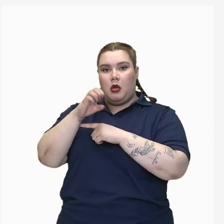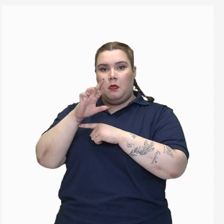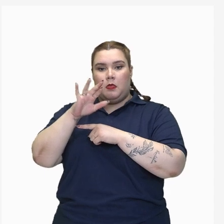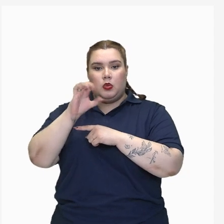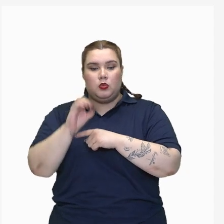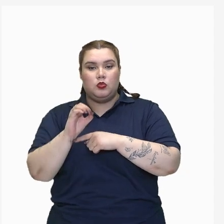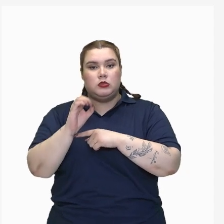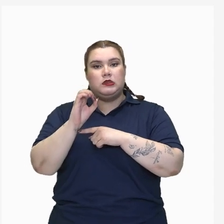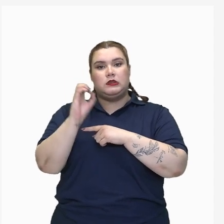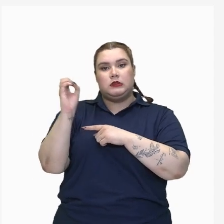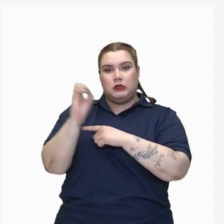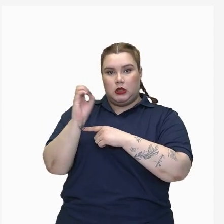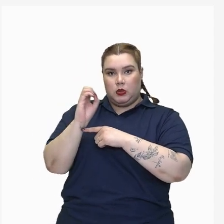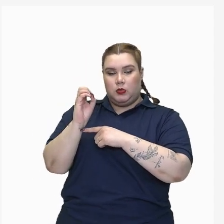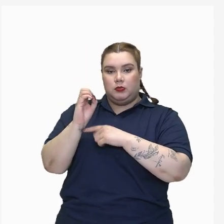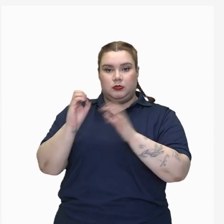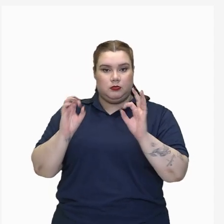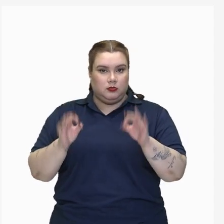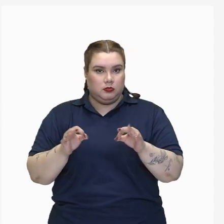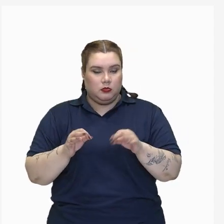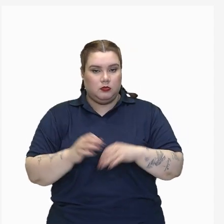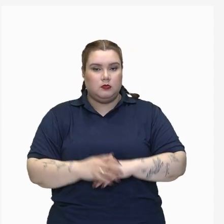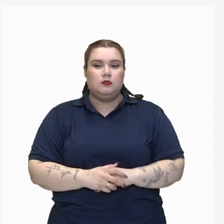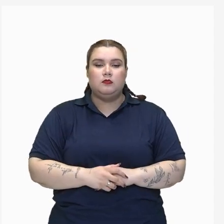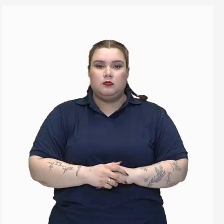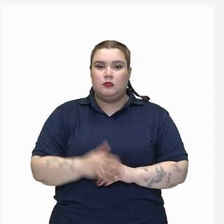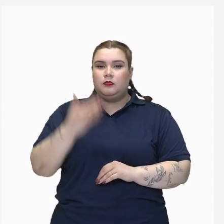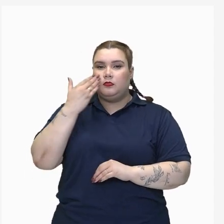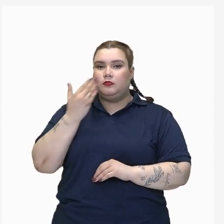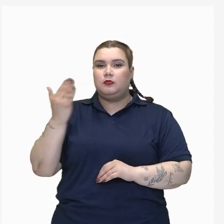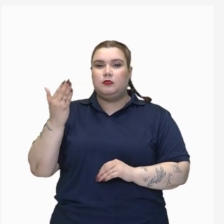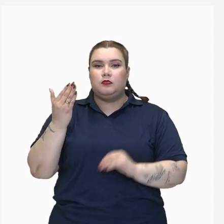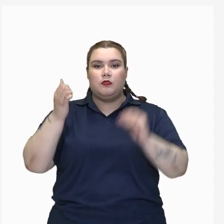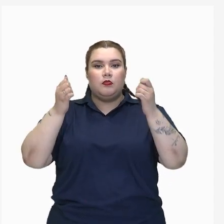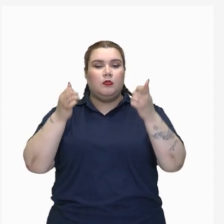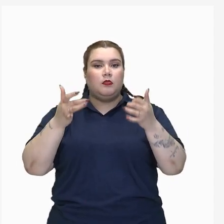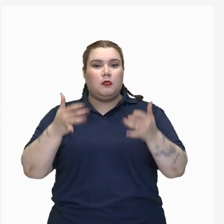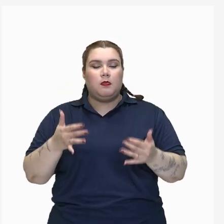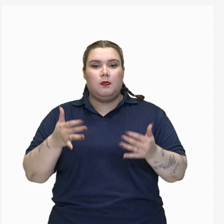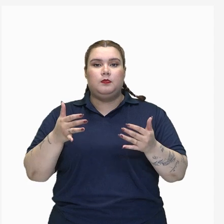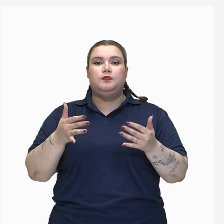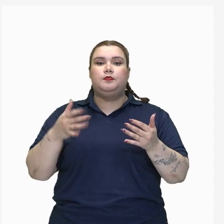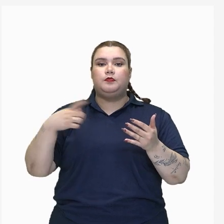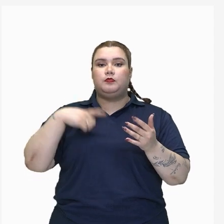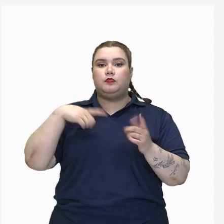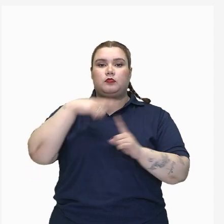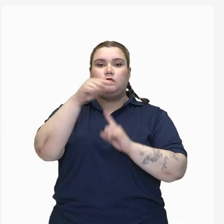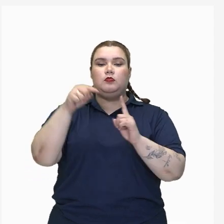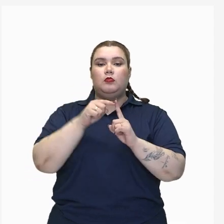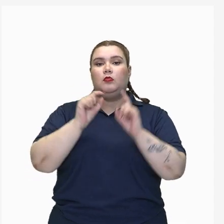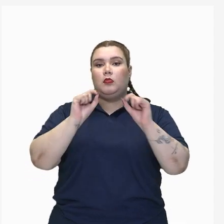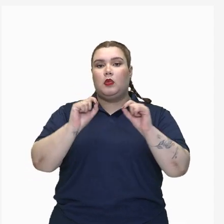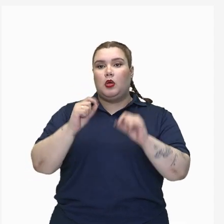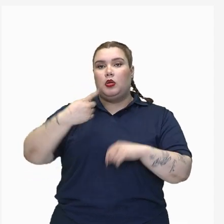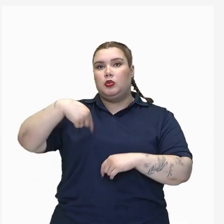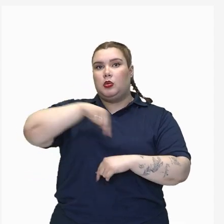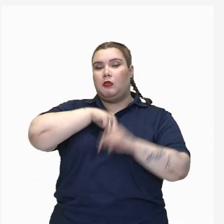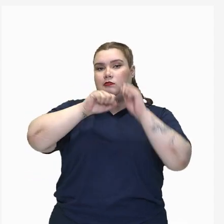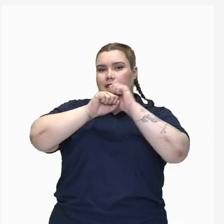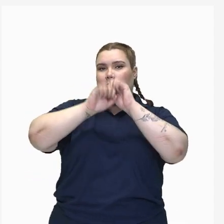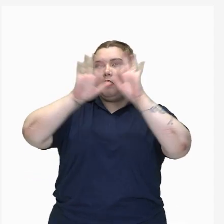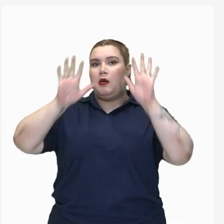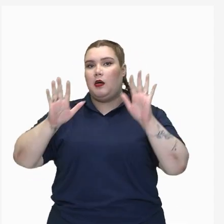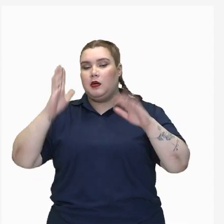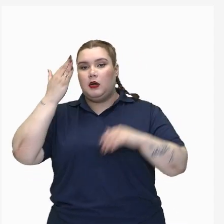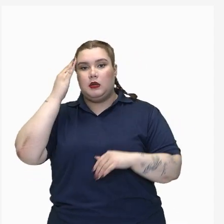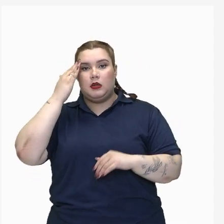zero, tá? Esse texto, né, ele vem com o objetivo de nos ajudar a entender o que